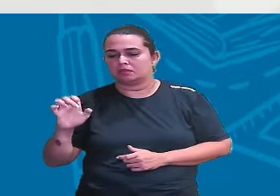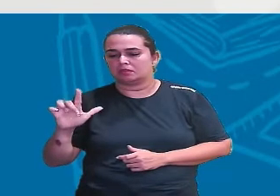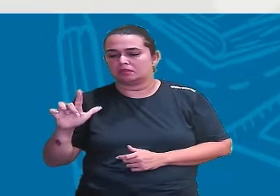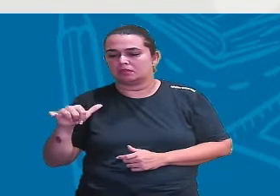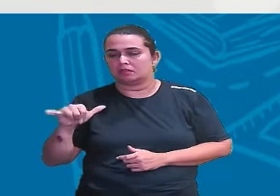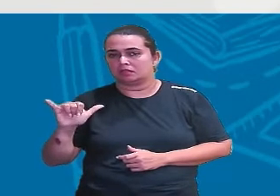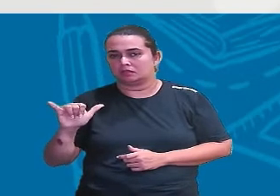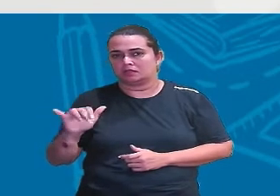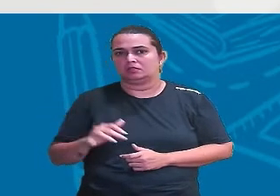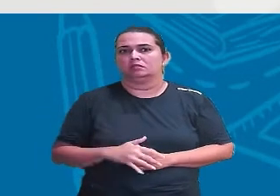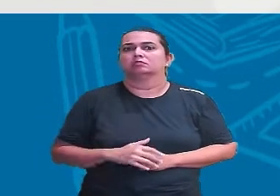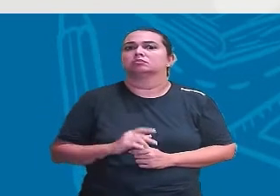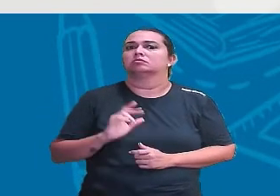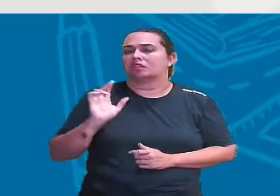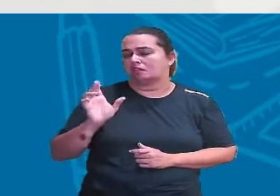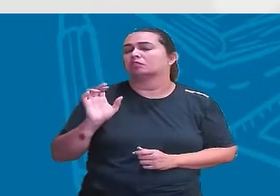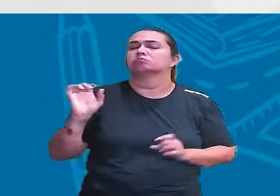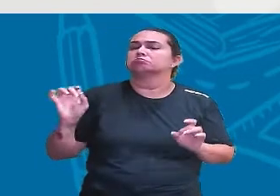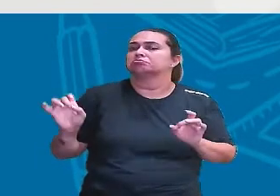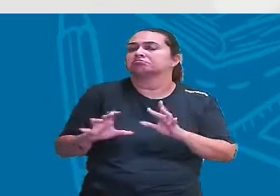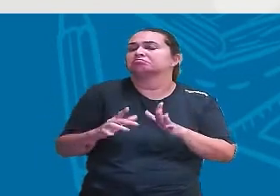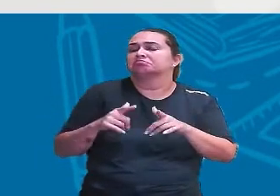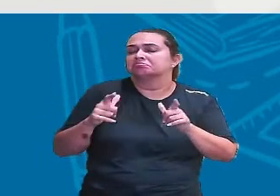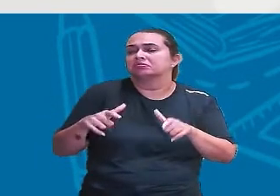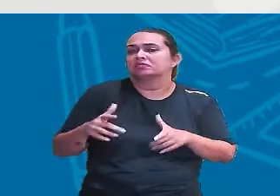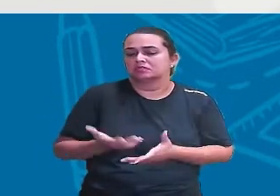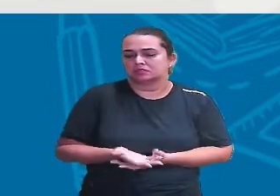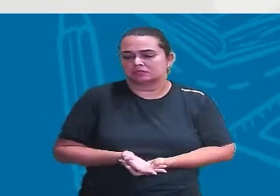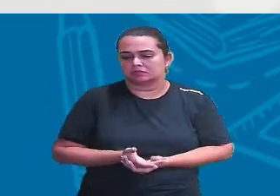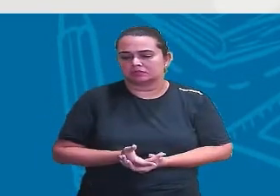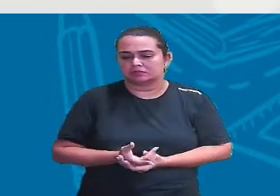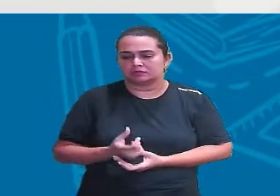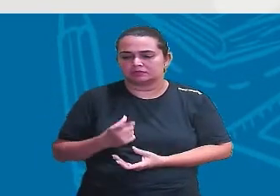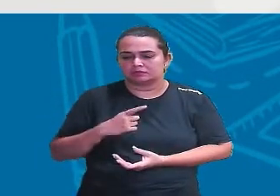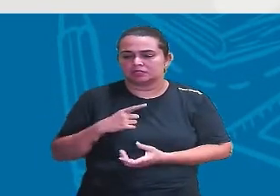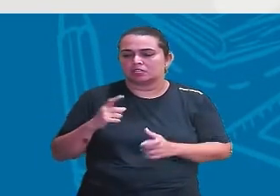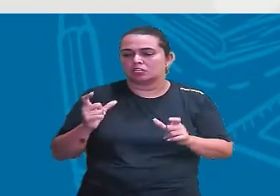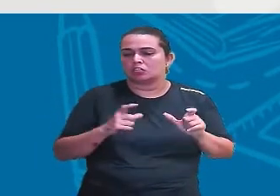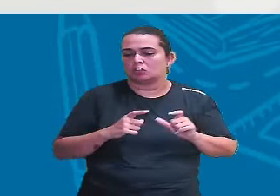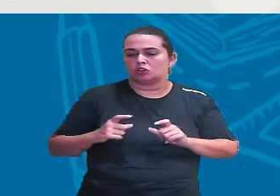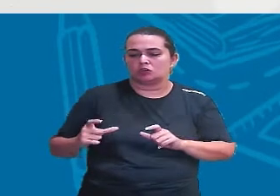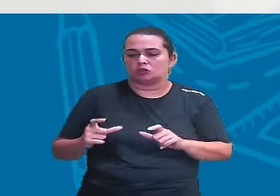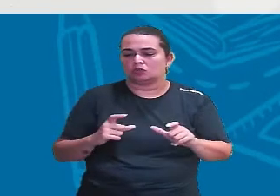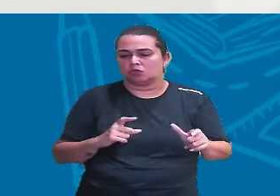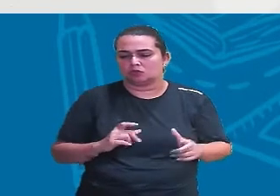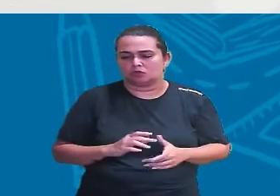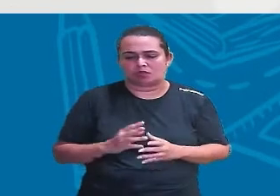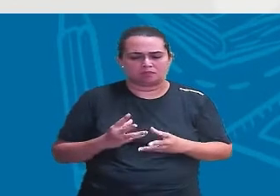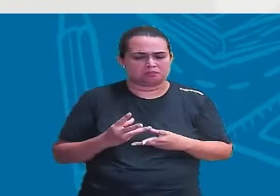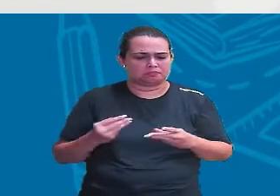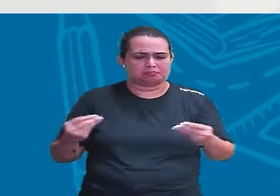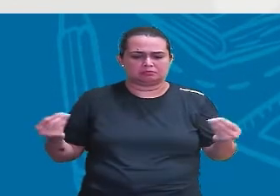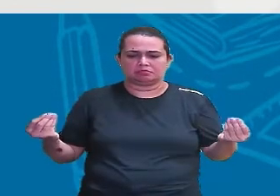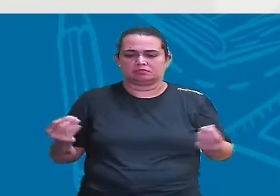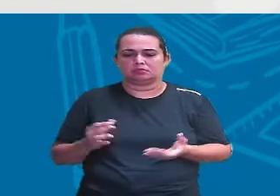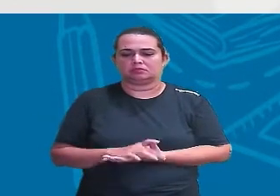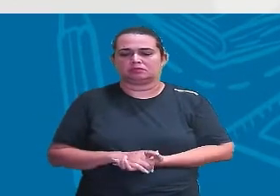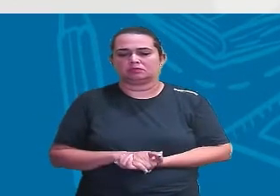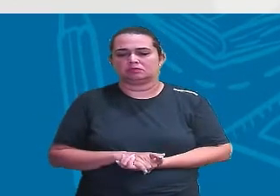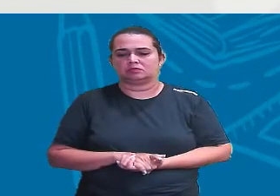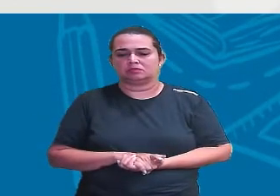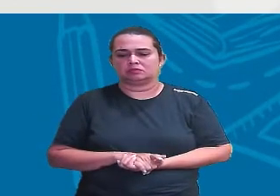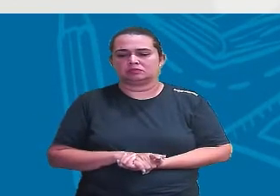completamente. E temos mais de intensidade. O que mais que a gente tem? Temos também de lugar. De lugar, a gente tem um monte. Separei